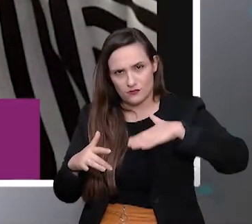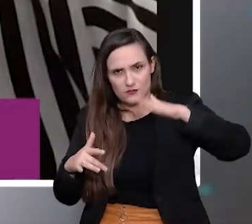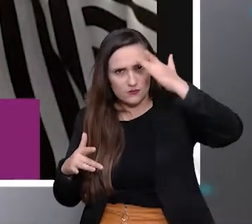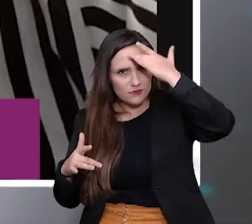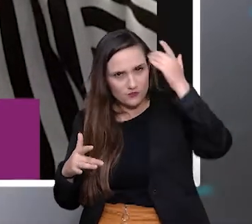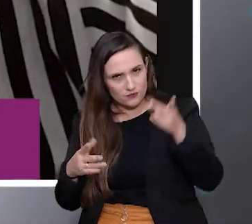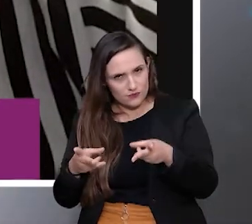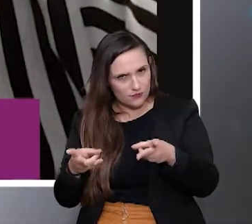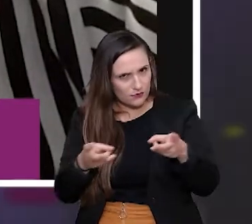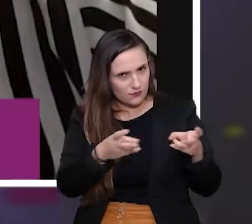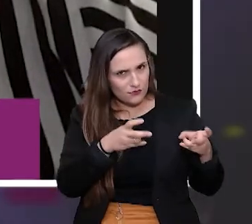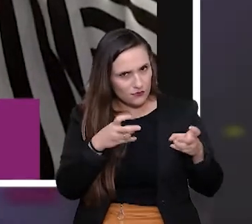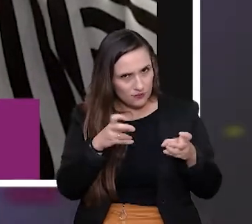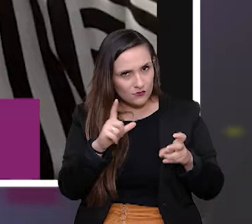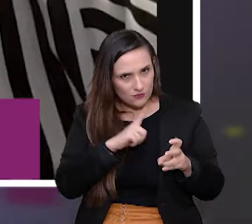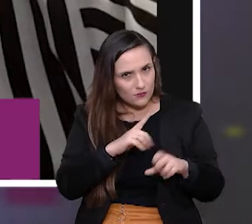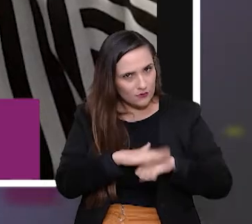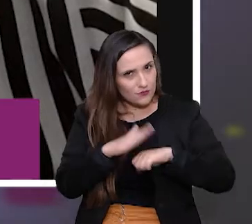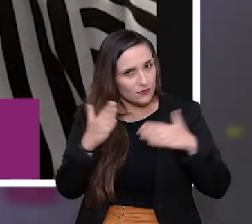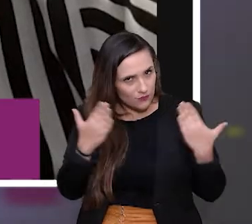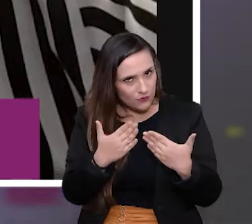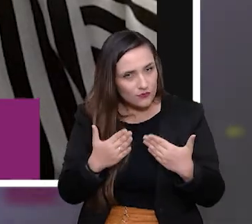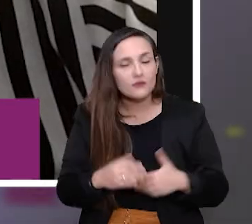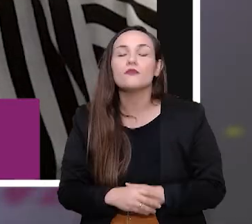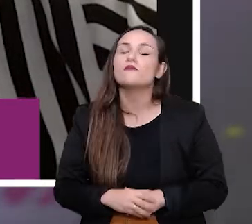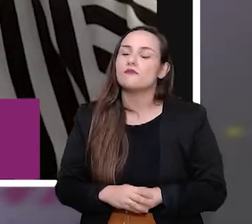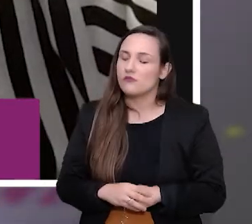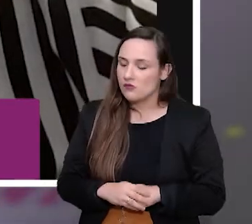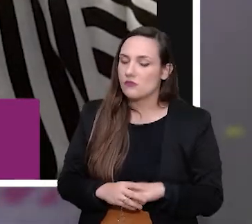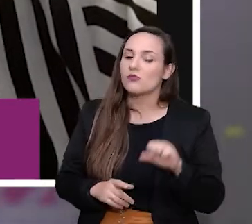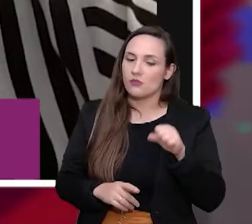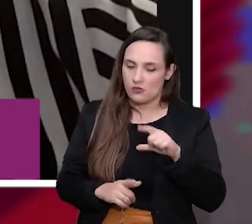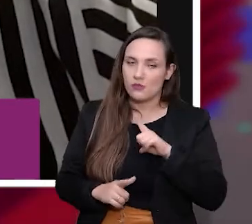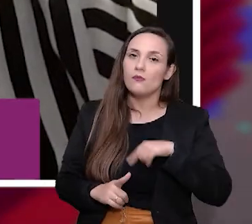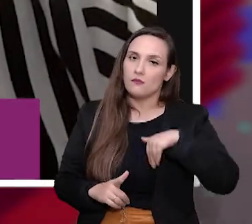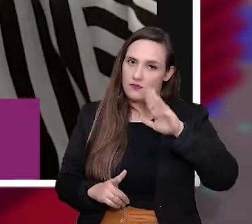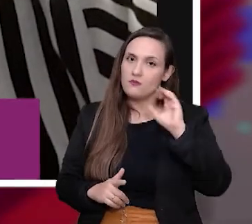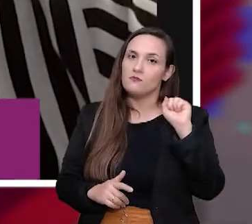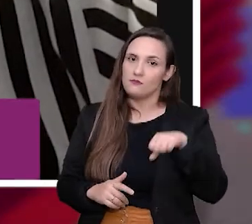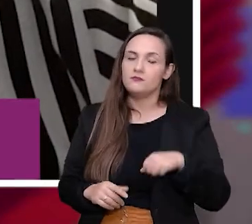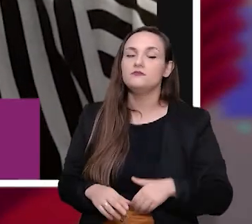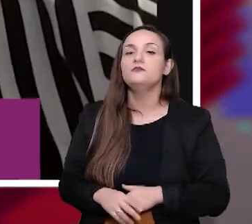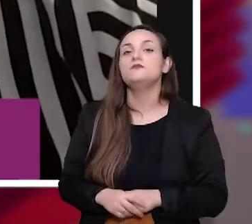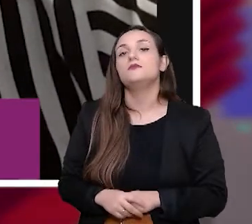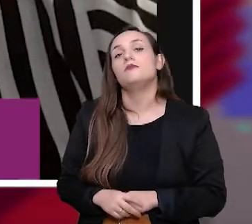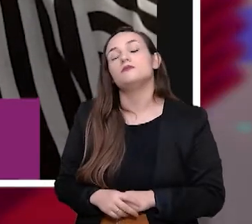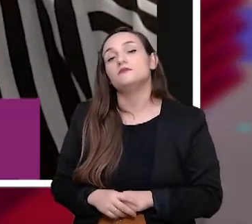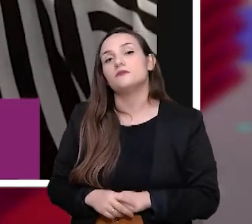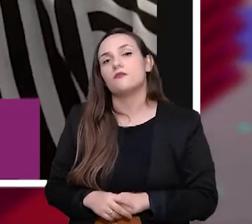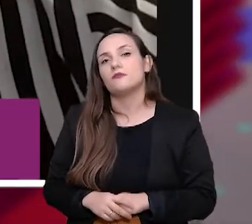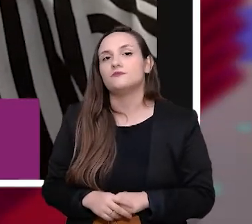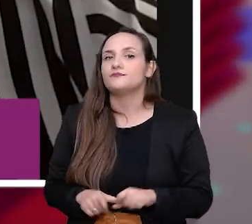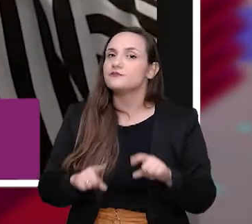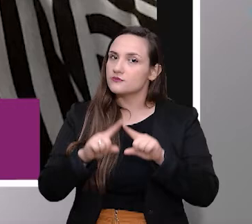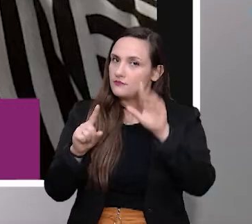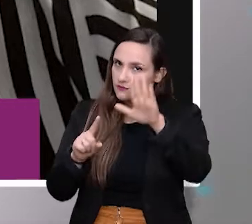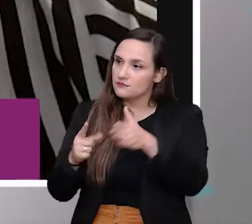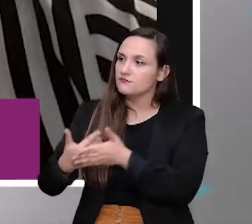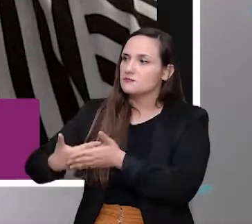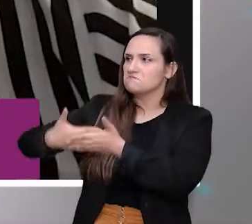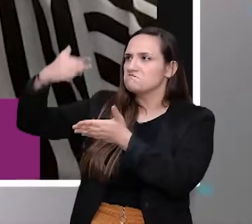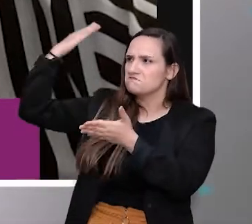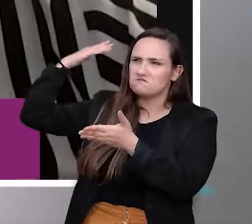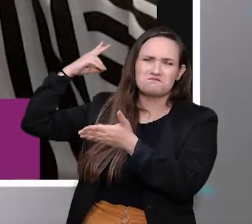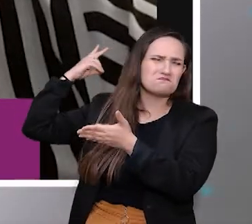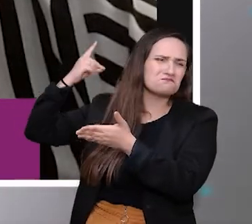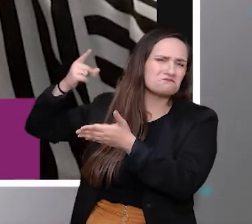mais sejam identificados casos assim? Sim, é comum. Na verdade, isso sempre existiu,